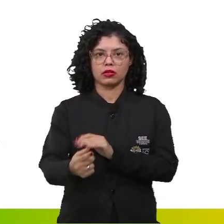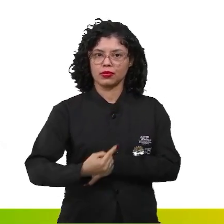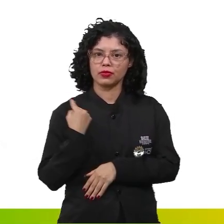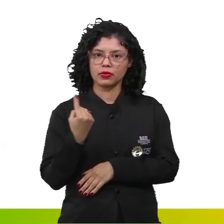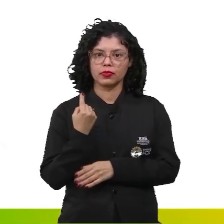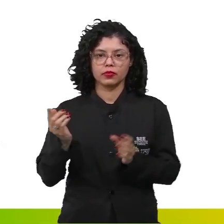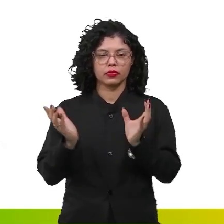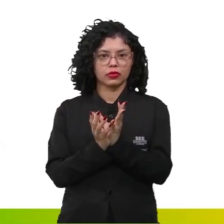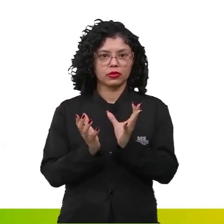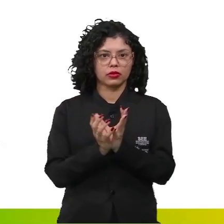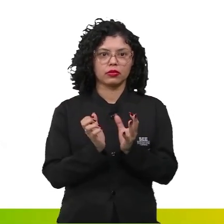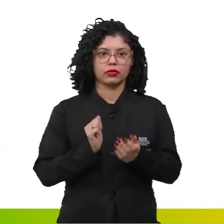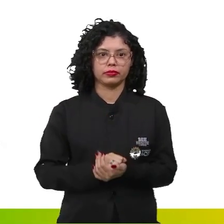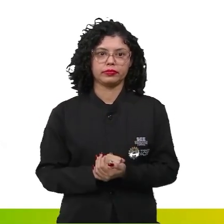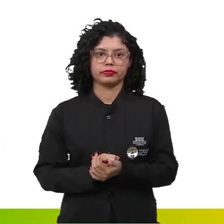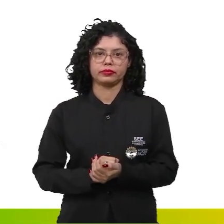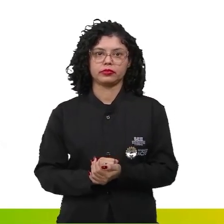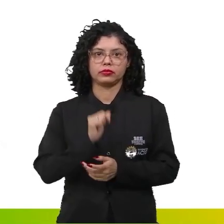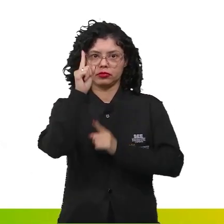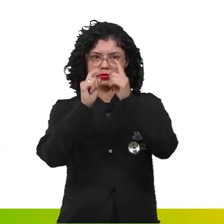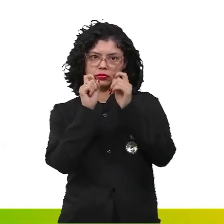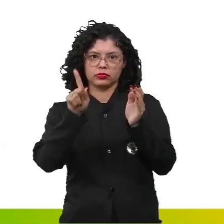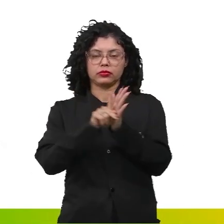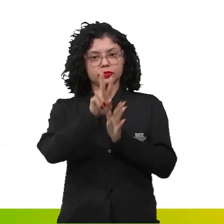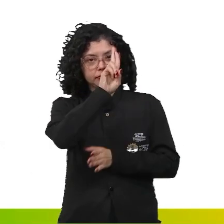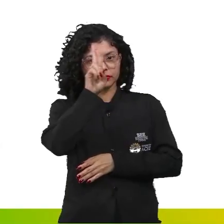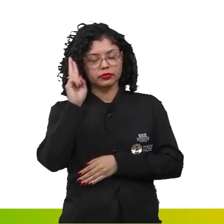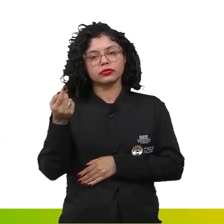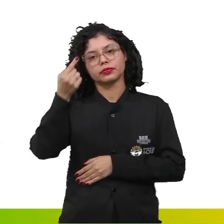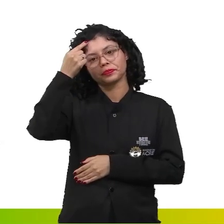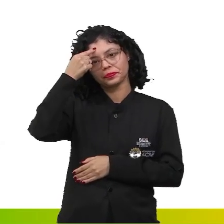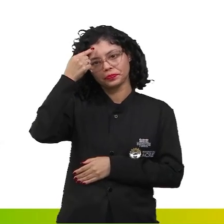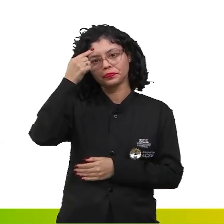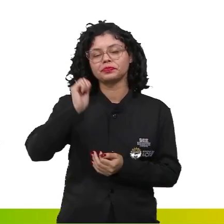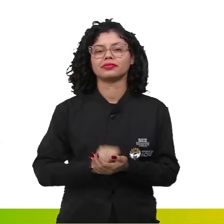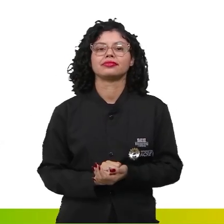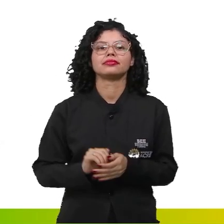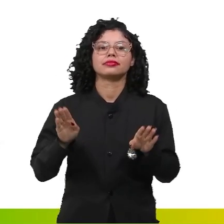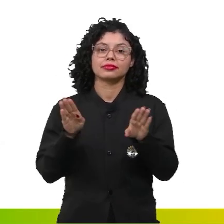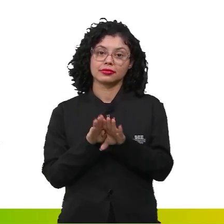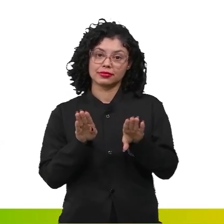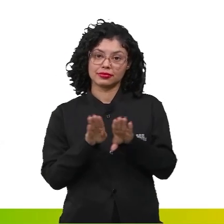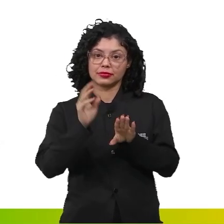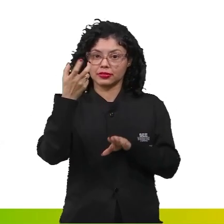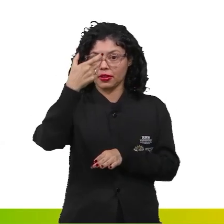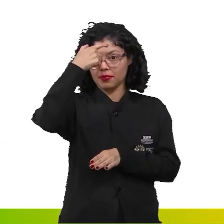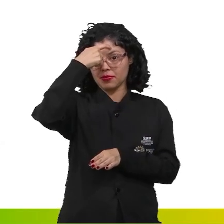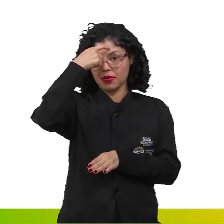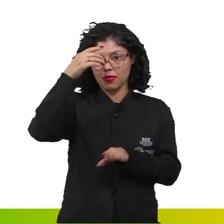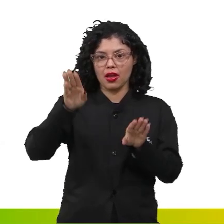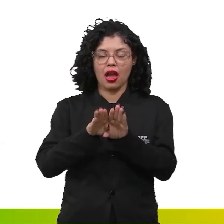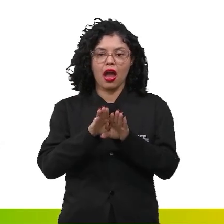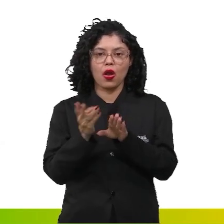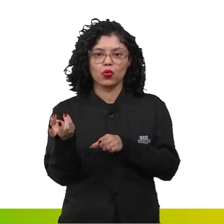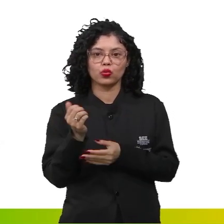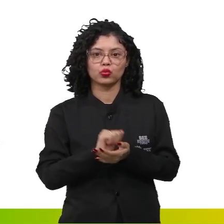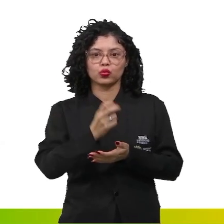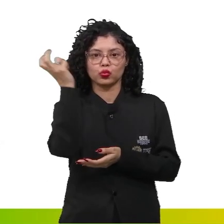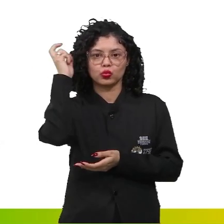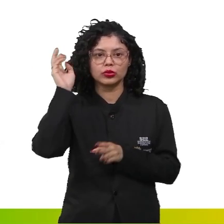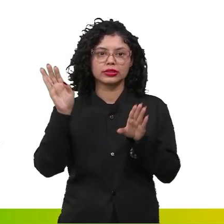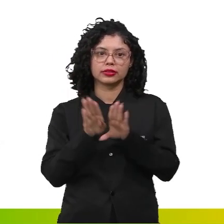individuais e coletivas, pois expressam a história, a memória e a cultura de determinados grupos. Aqui a gente tem